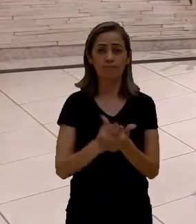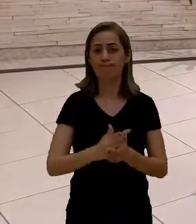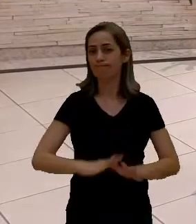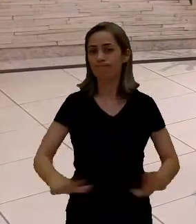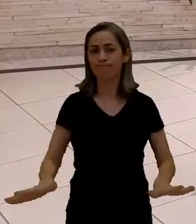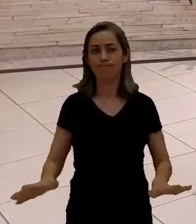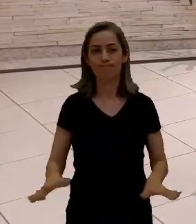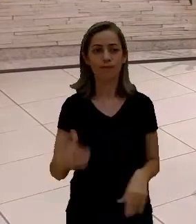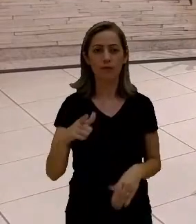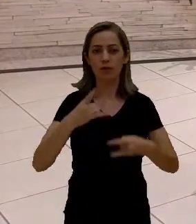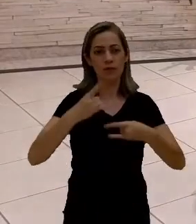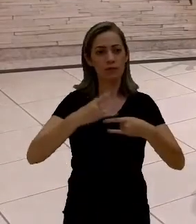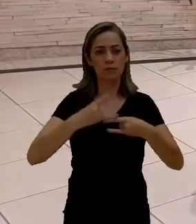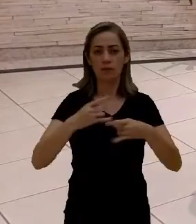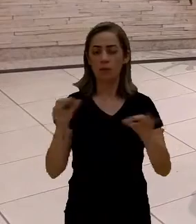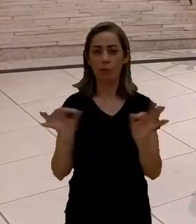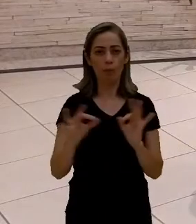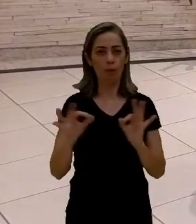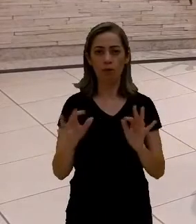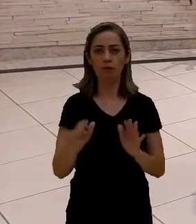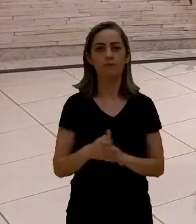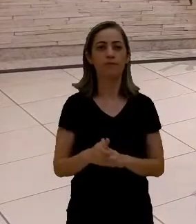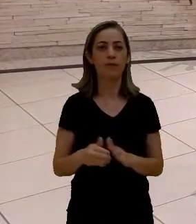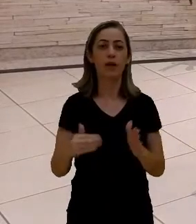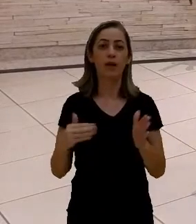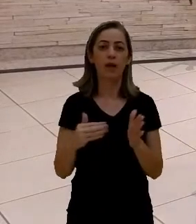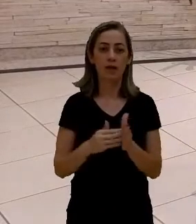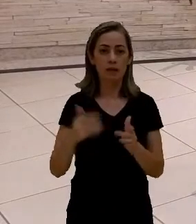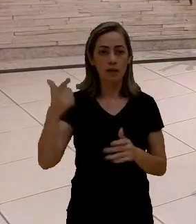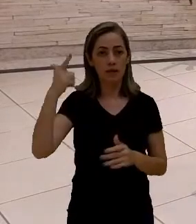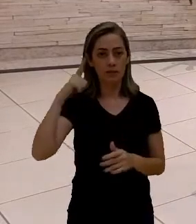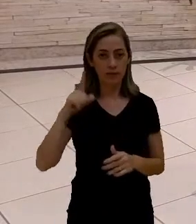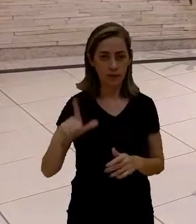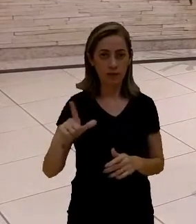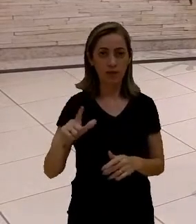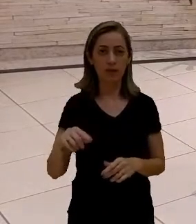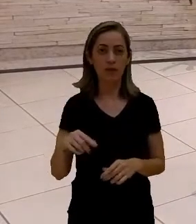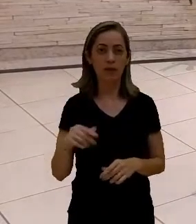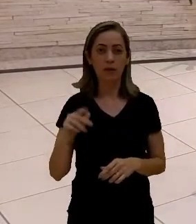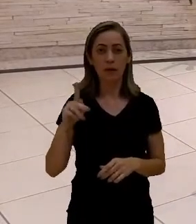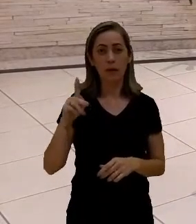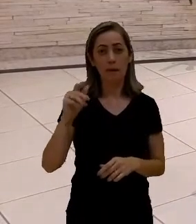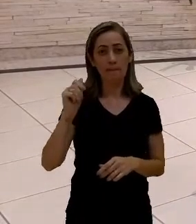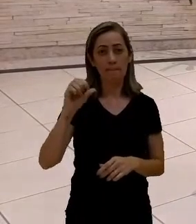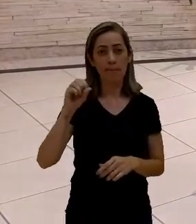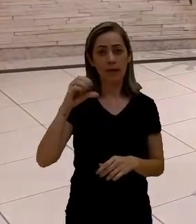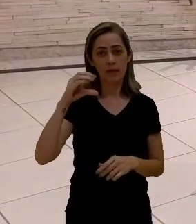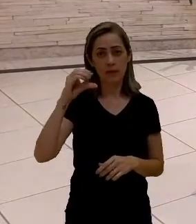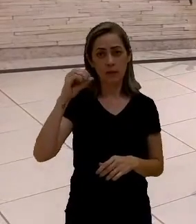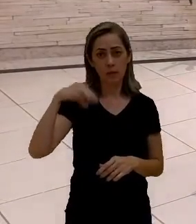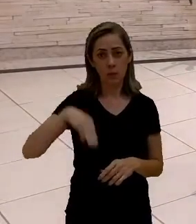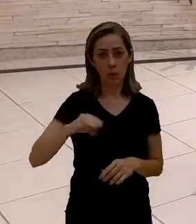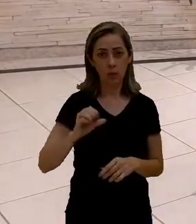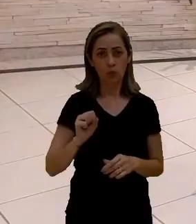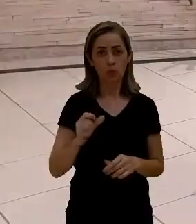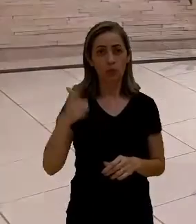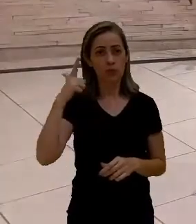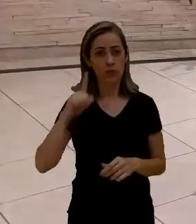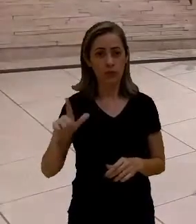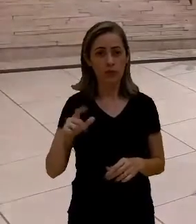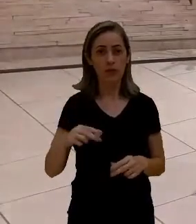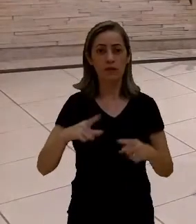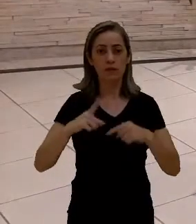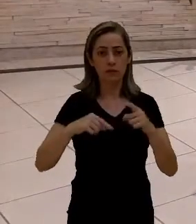transmissão até conseguirmos com que a Nossa pascon eh adquirisse material e a gente começasse